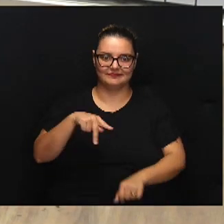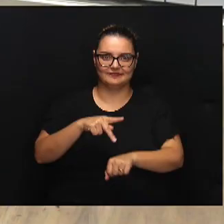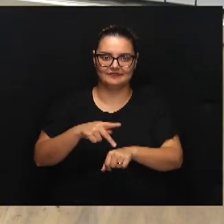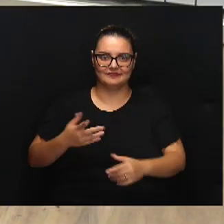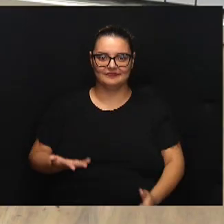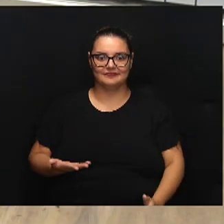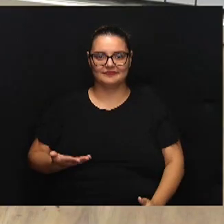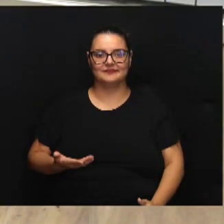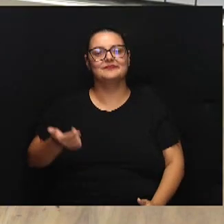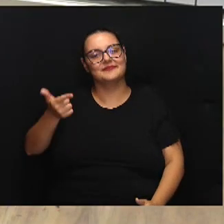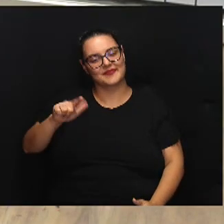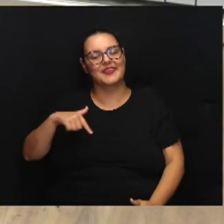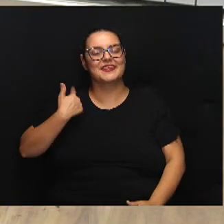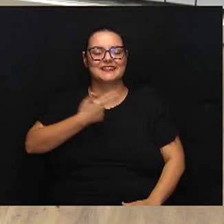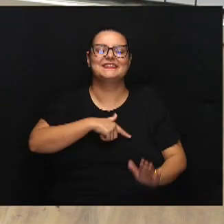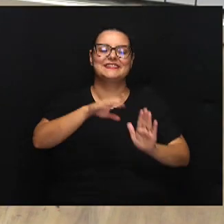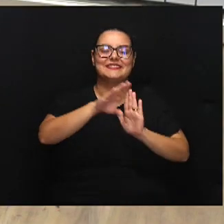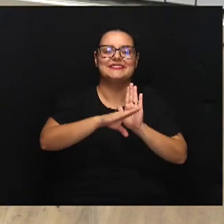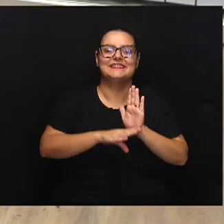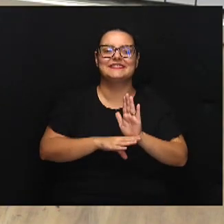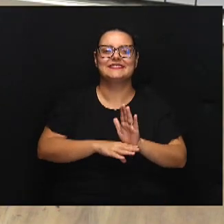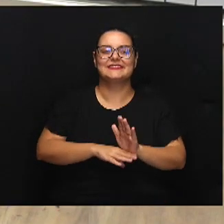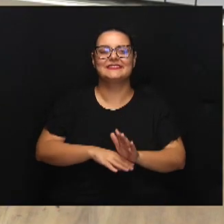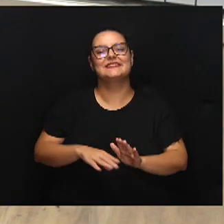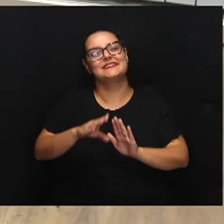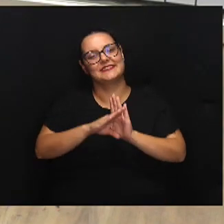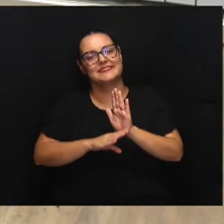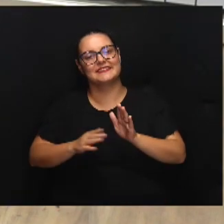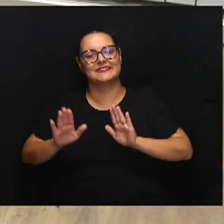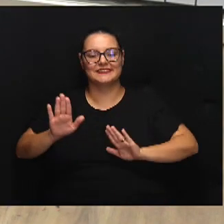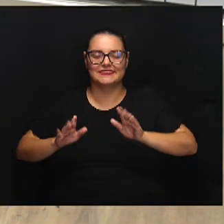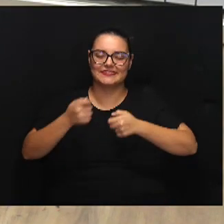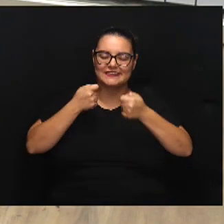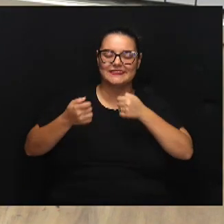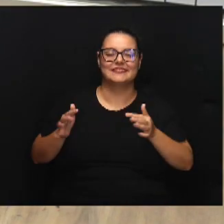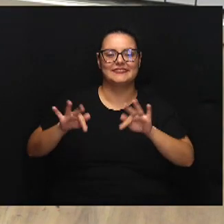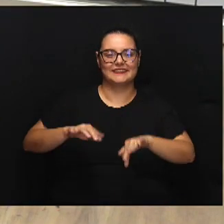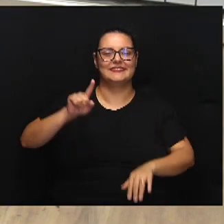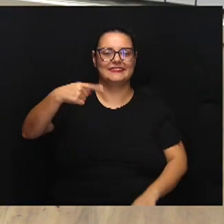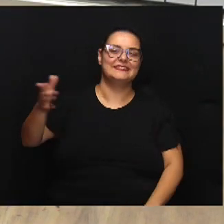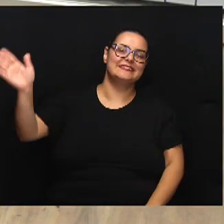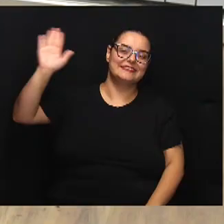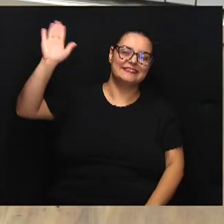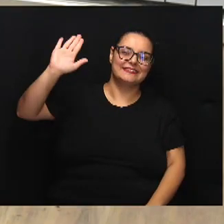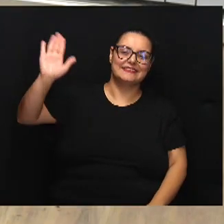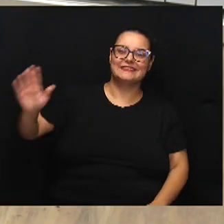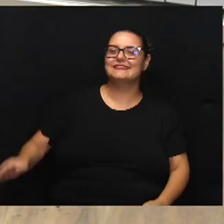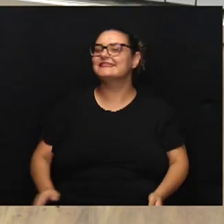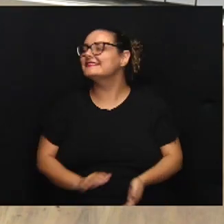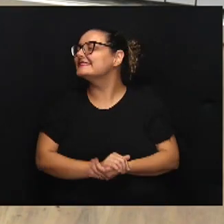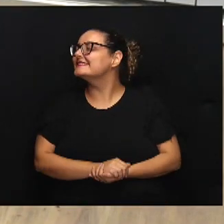país. Continue na nossa programação. O programa Questão de Ordem fica por aqui. Até a próxima. Tchau, tchau.